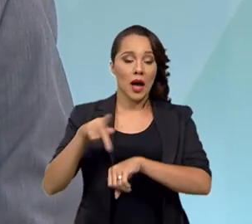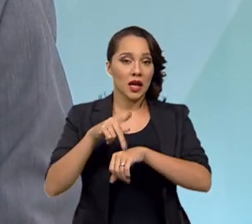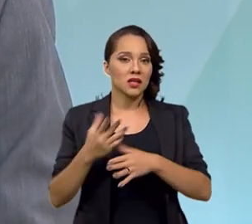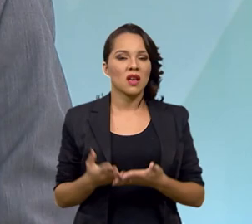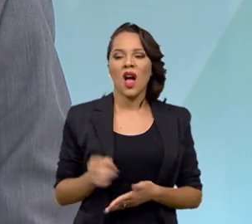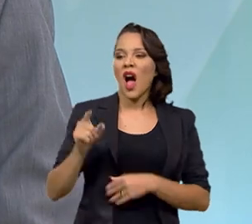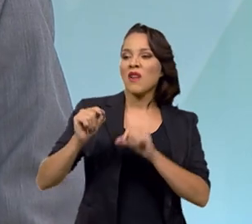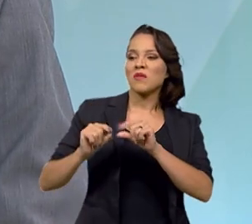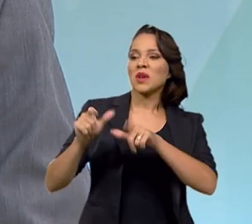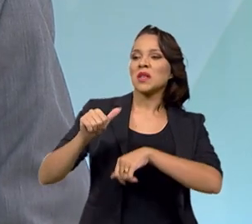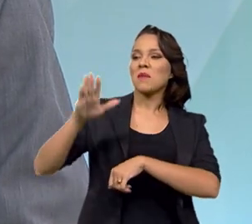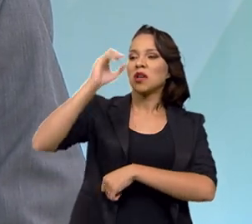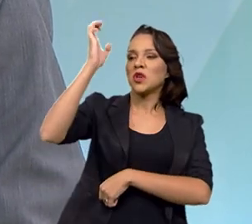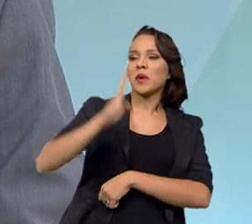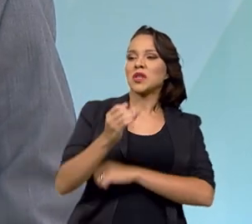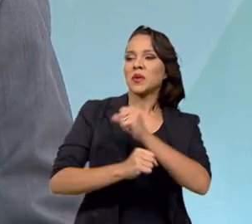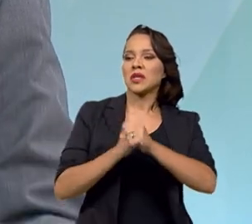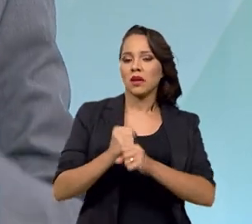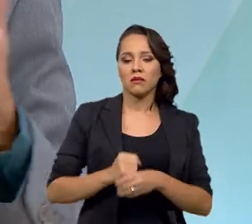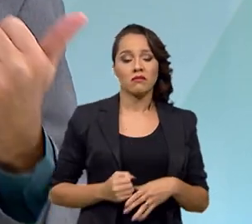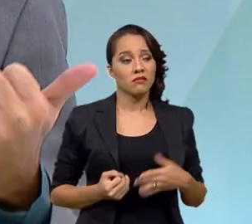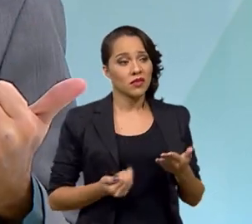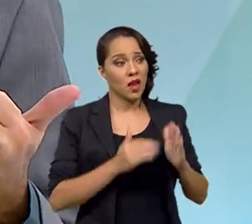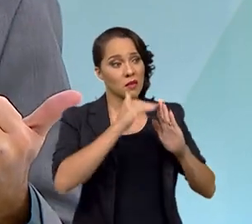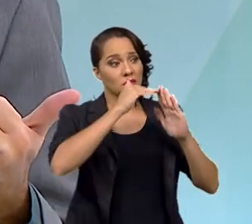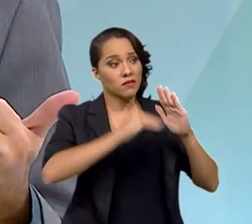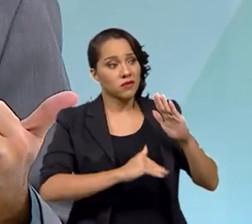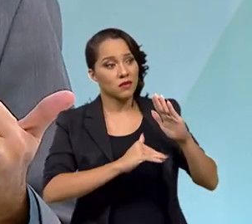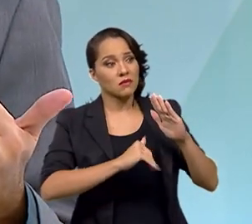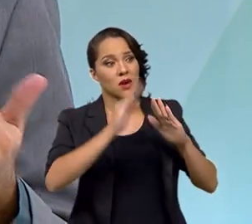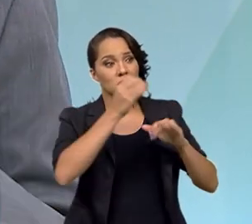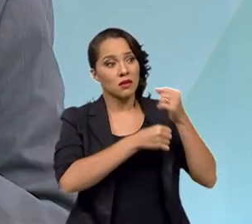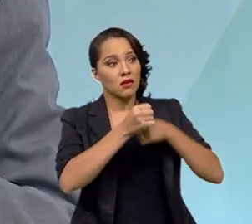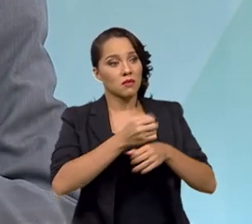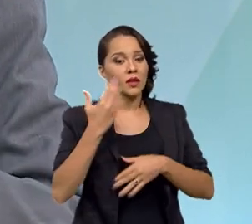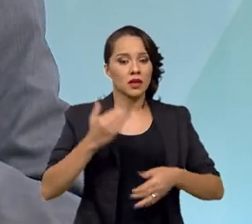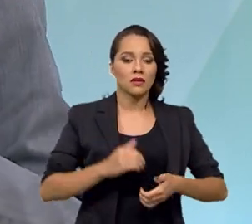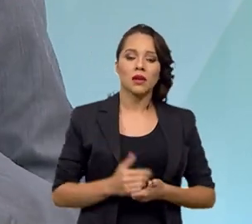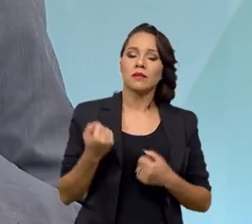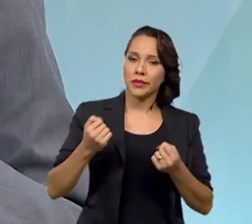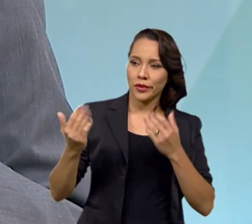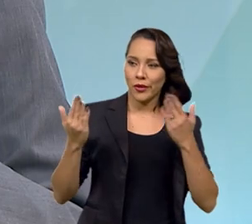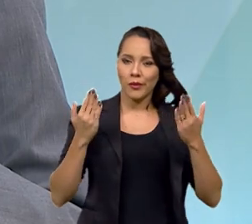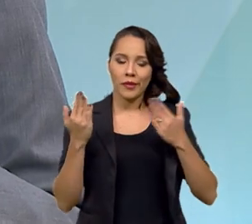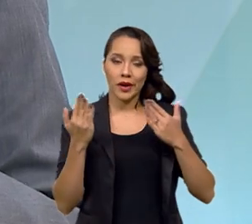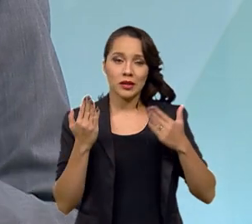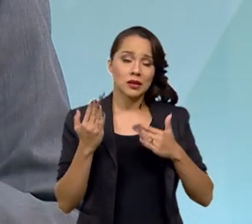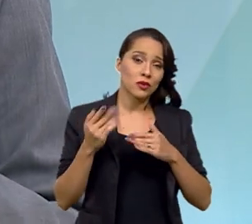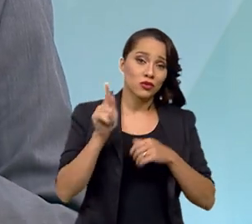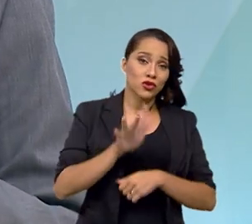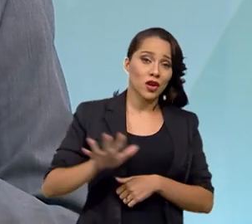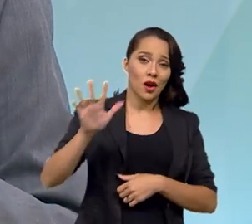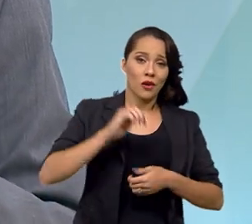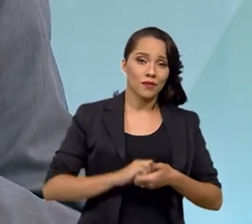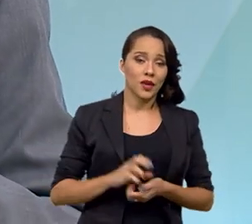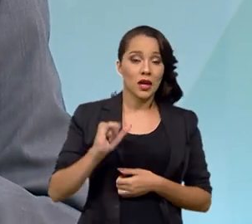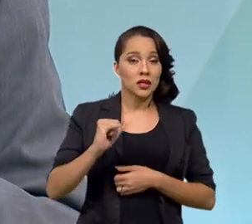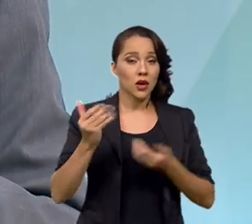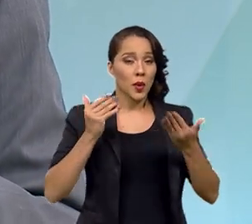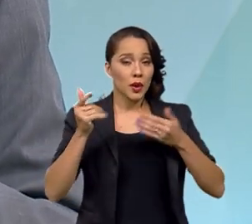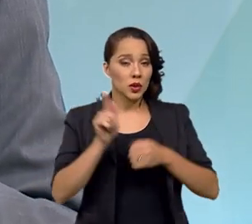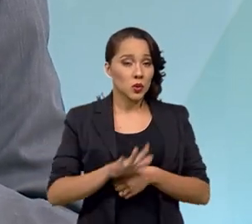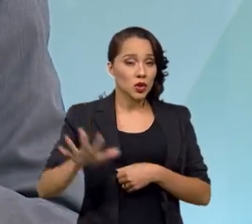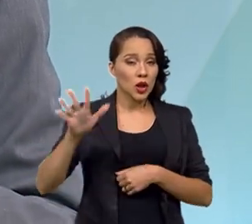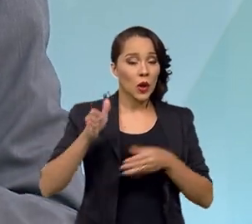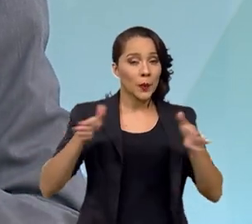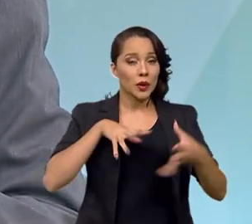países vão crescer mais que o Brasil esse ano só mas caiu muito mais o ano passado nós temos que comparado ao agregado e quando você compra no